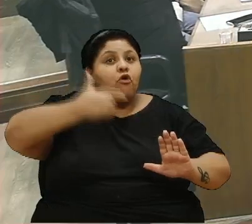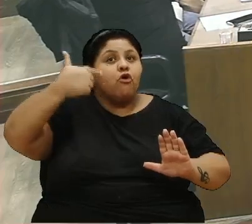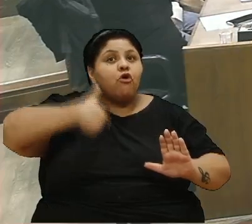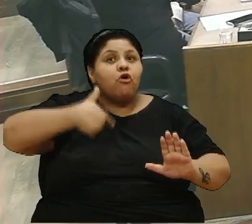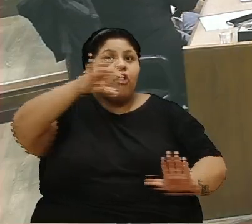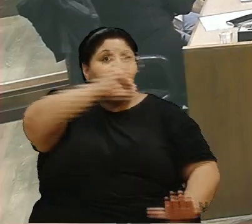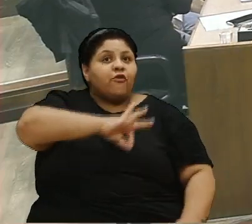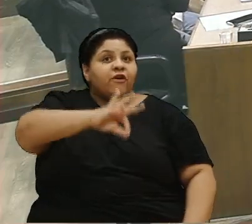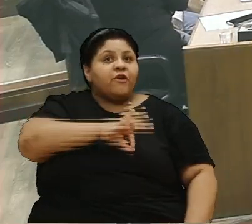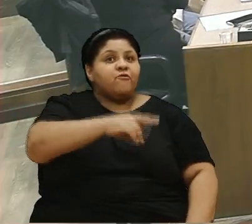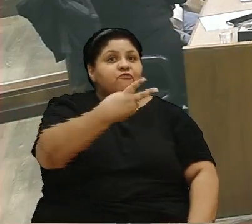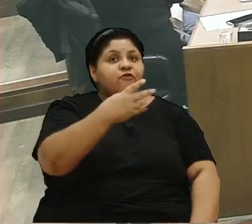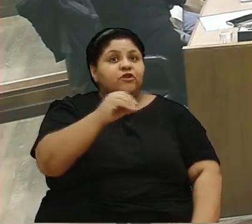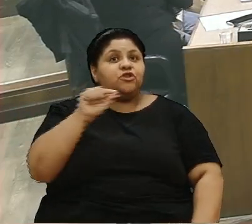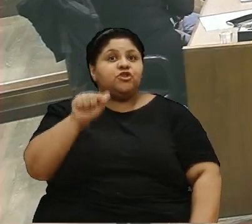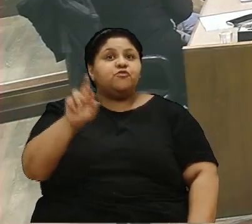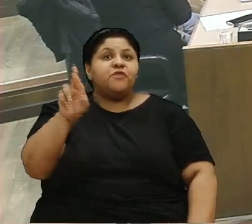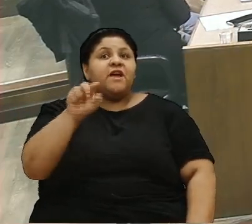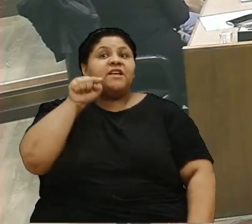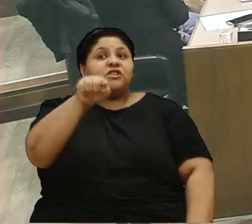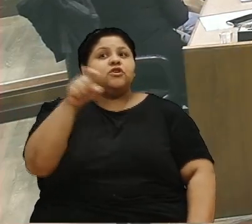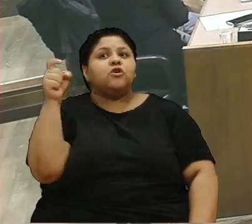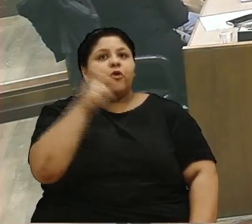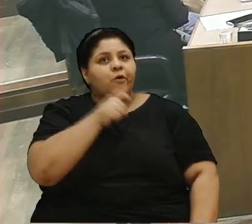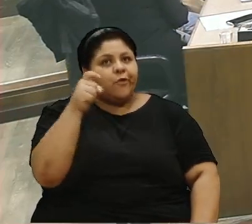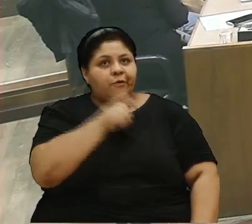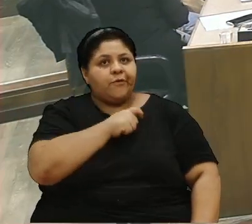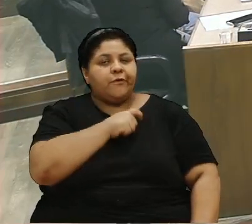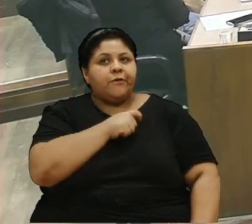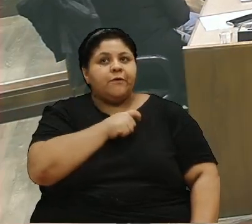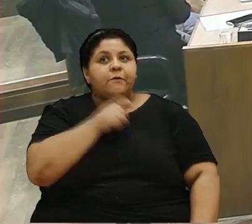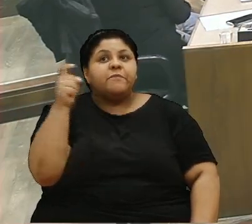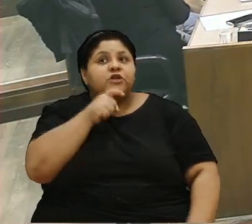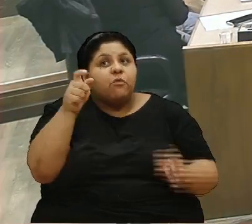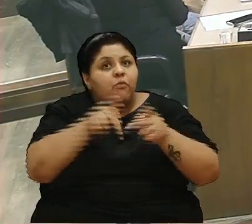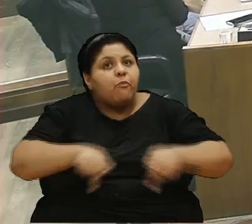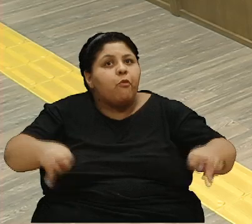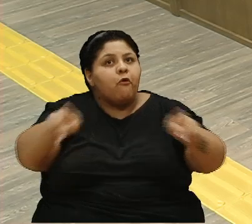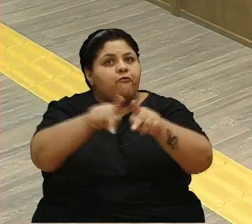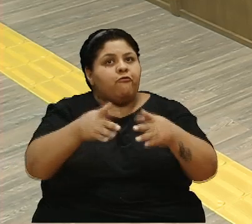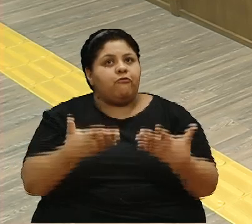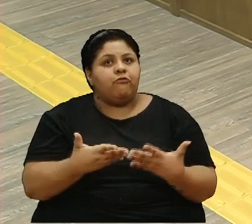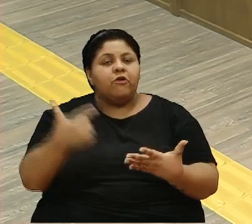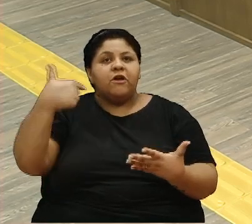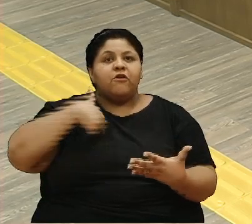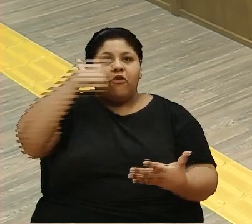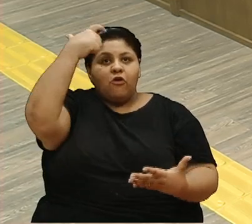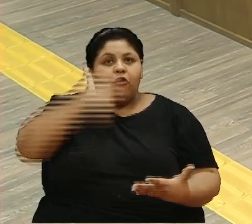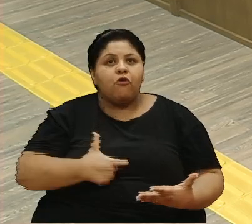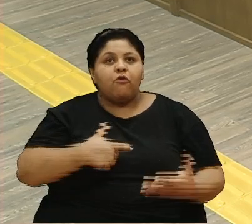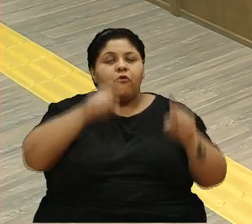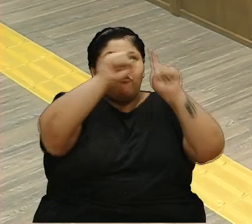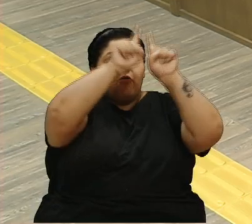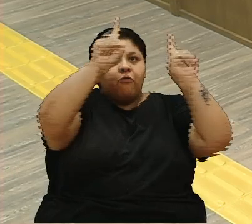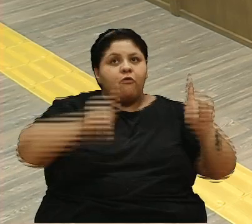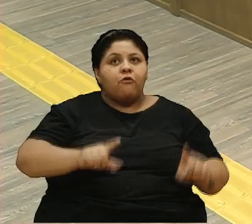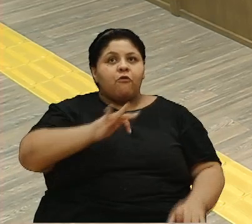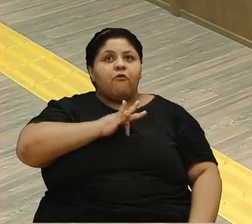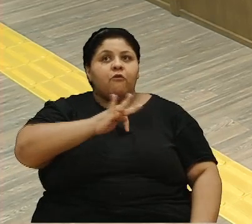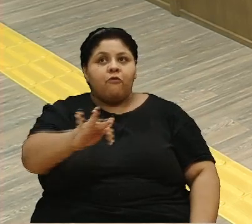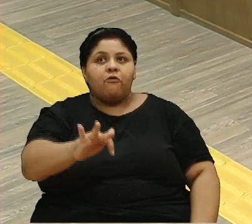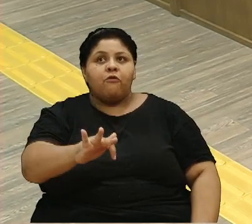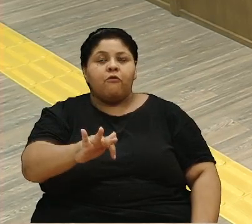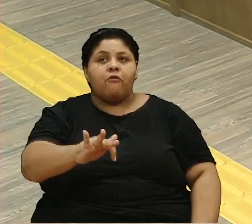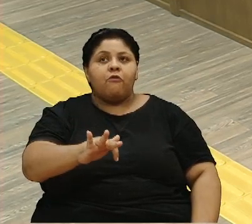ganho 20 mil reais. Isso é uma mentira em frente ao povo. Isso é uma mentira. Eu sou servidor federal, eu abandonei o meu